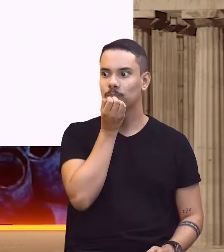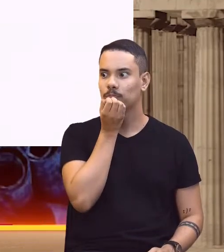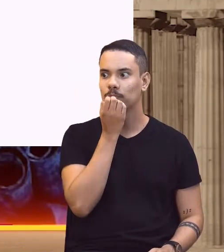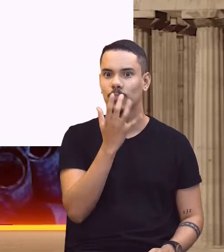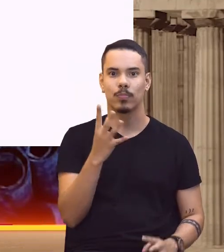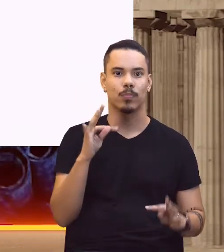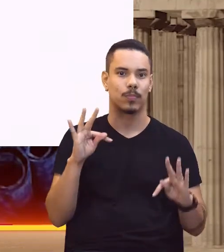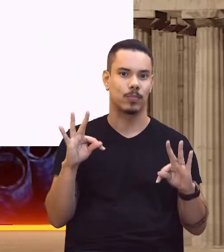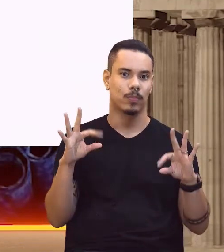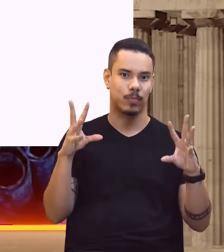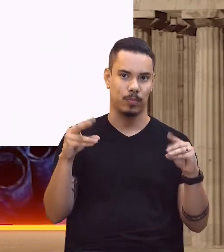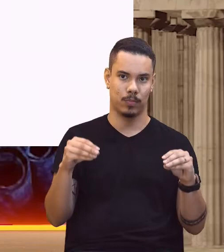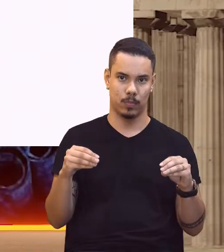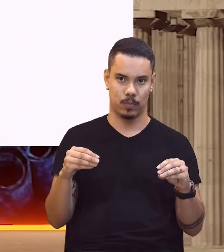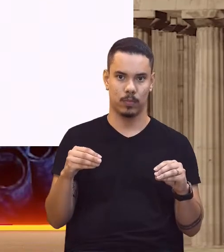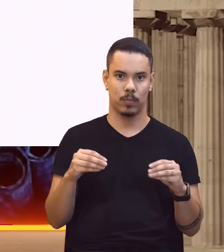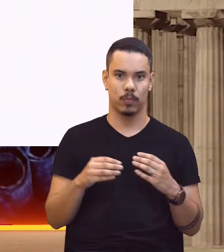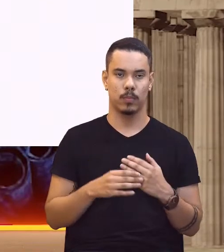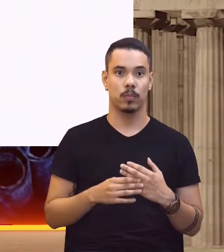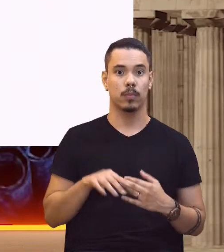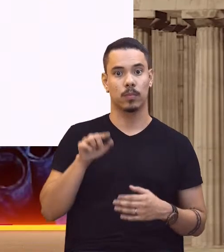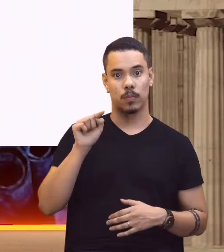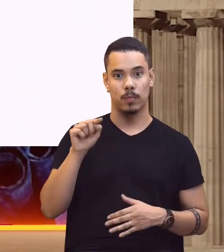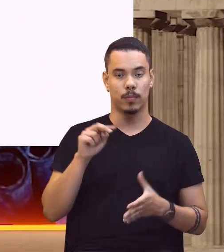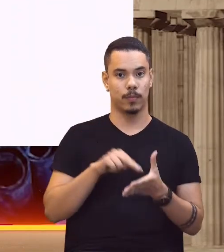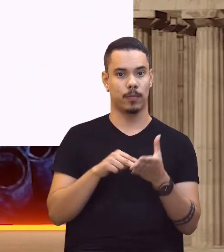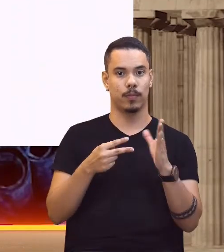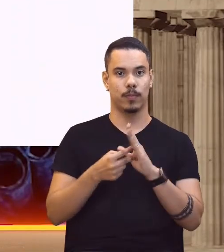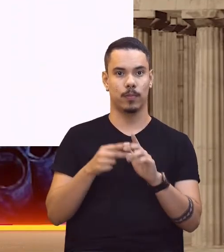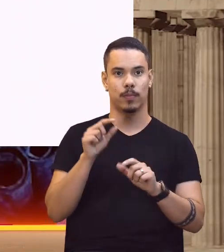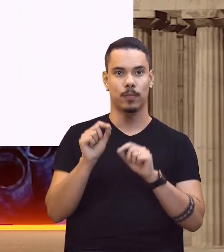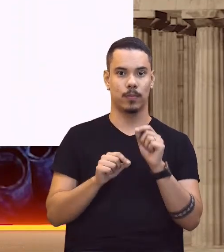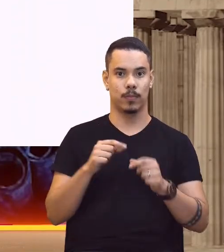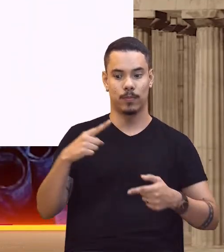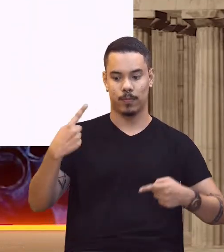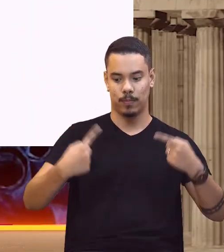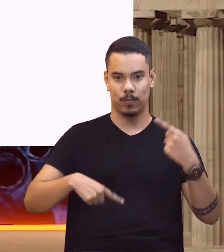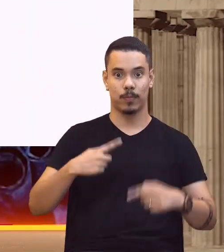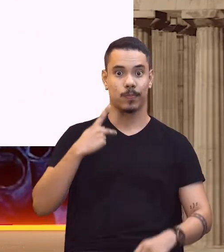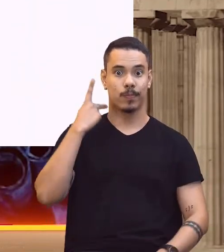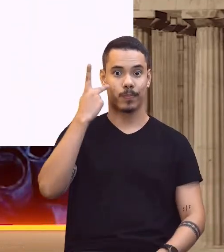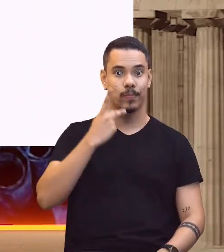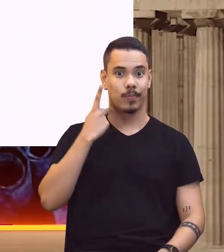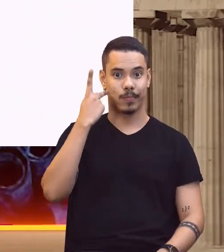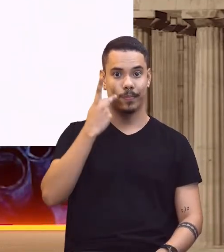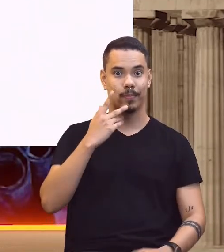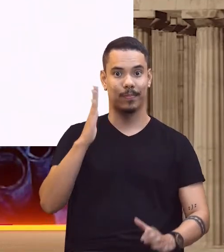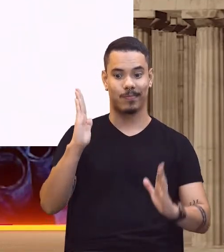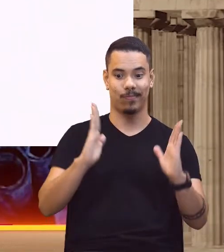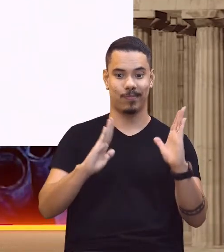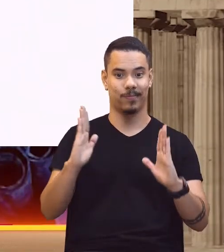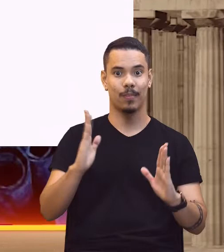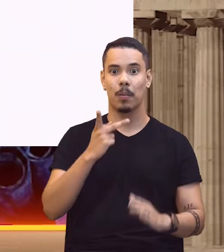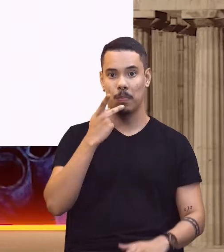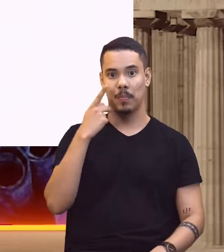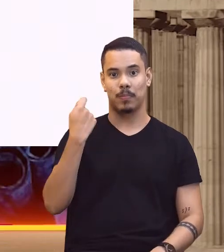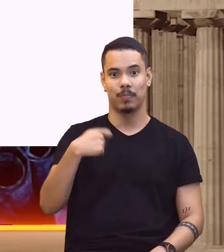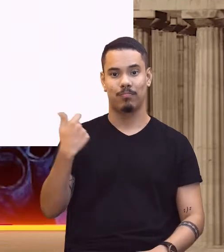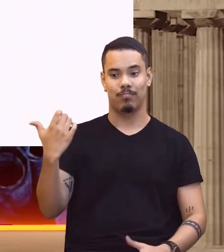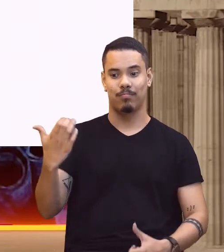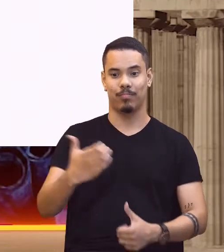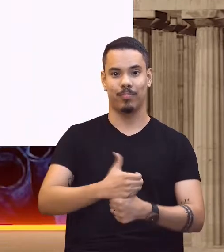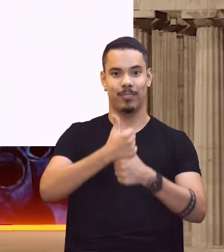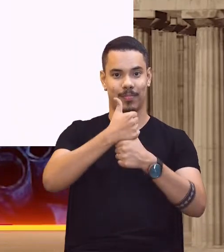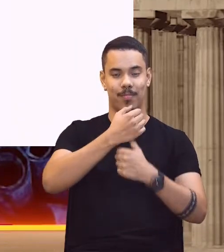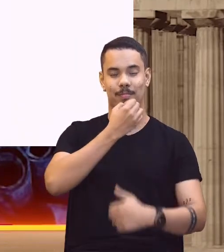todos. Isso é o que a política daquela época deveria privilegiar, um